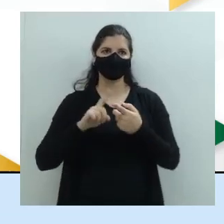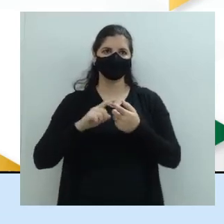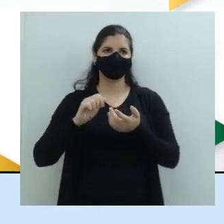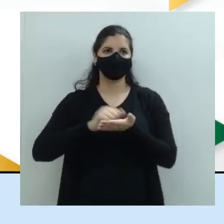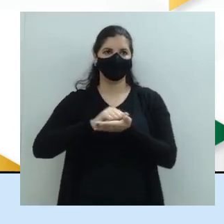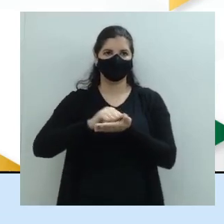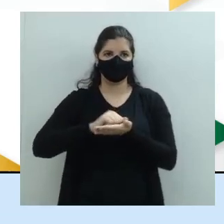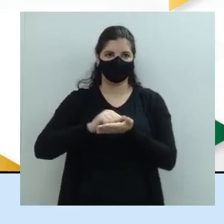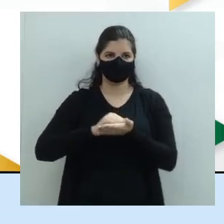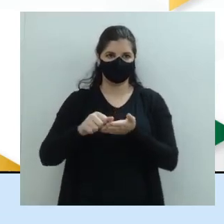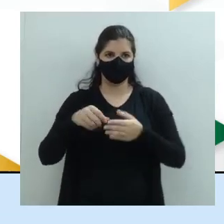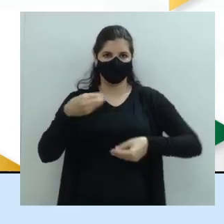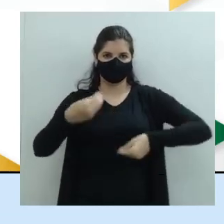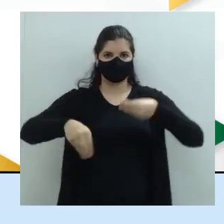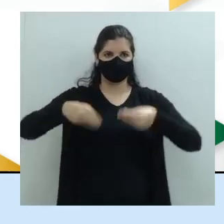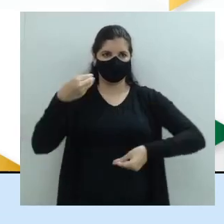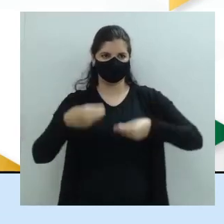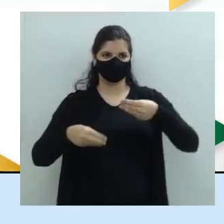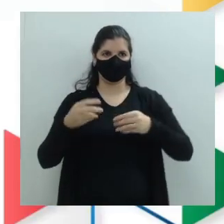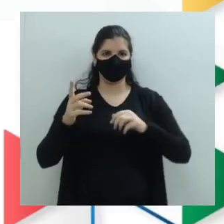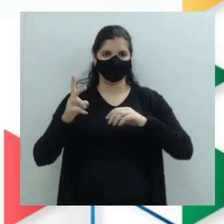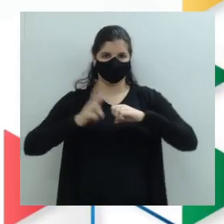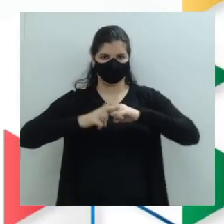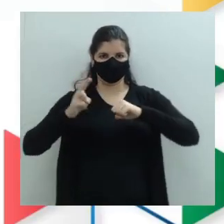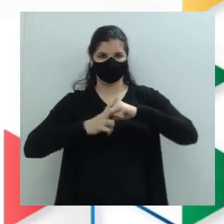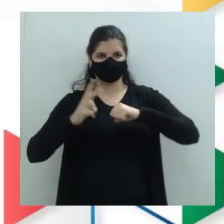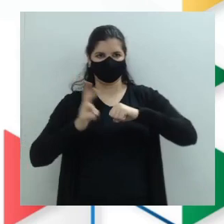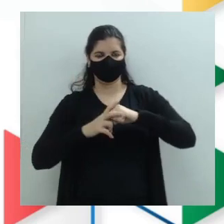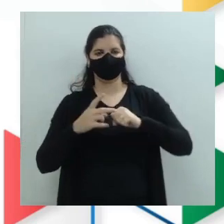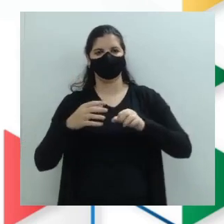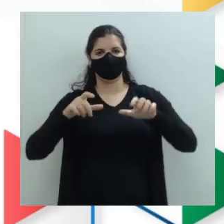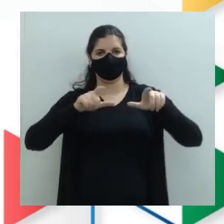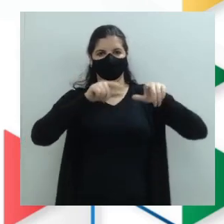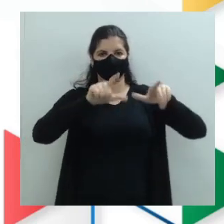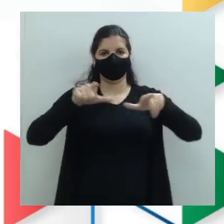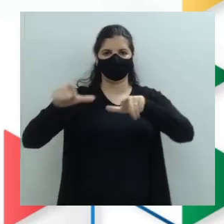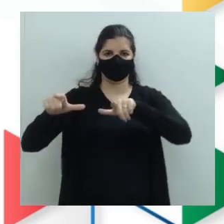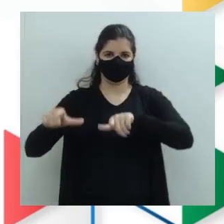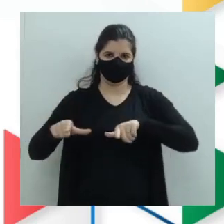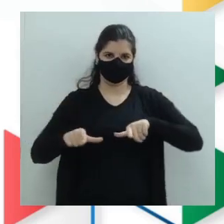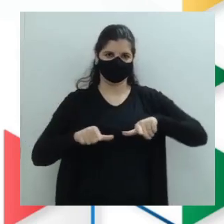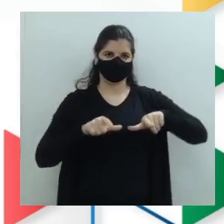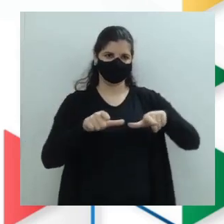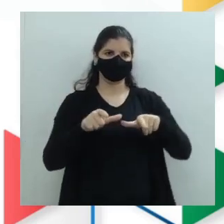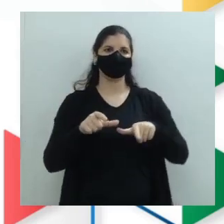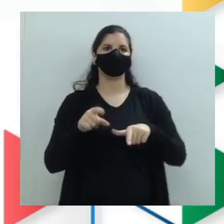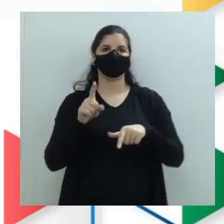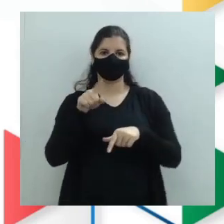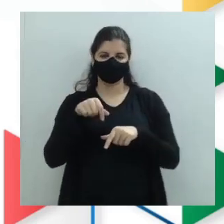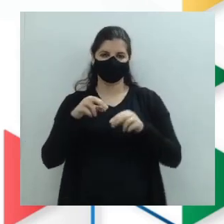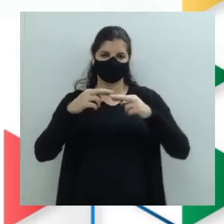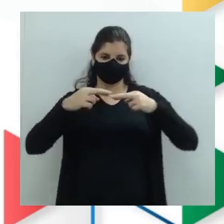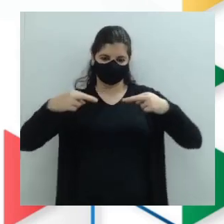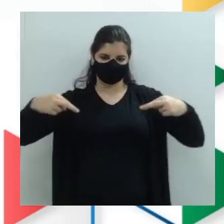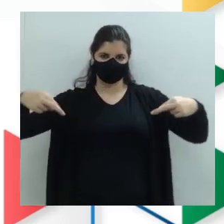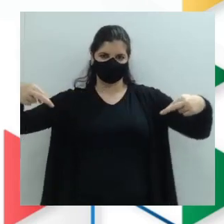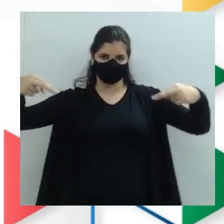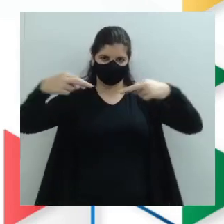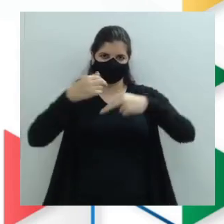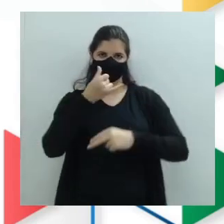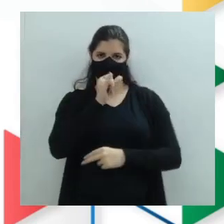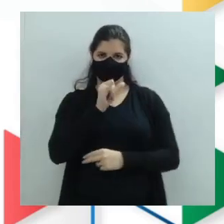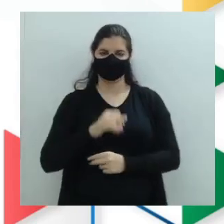né? Borracha, o plástico, o vidro, a cerâmica, quando se fala do circuito